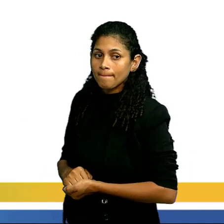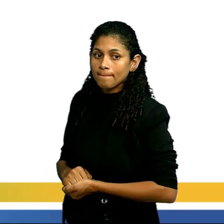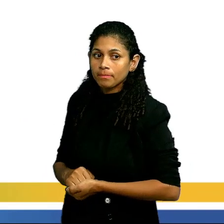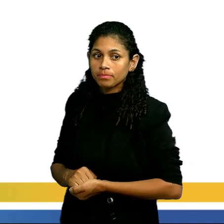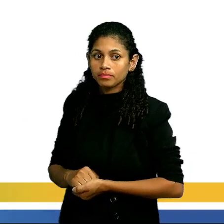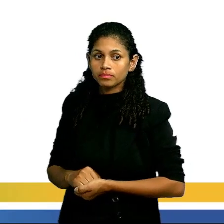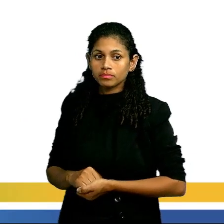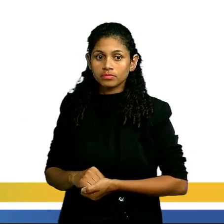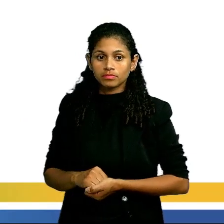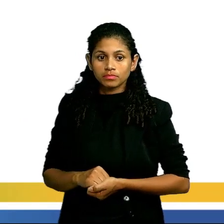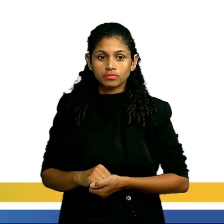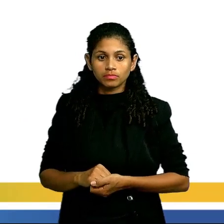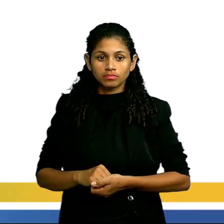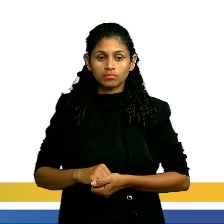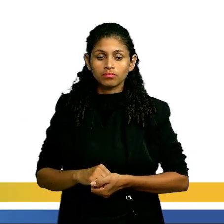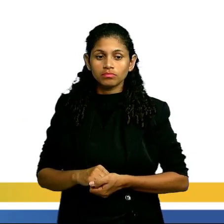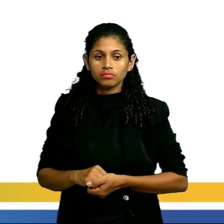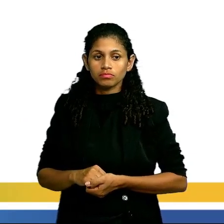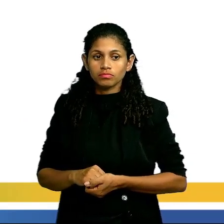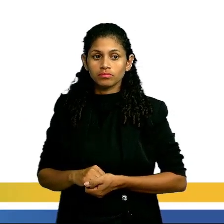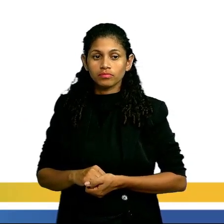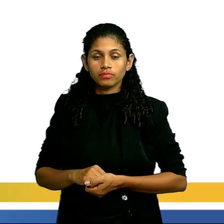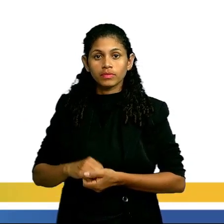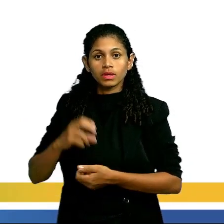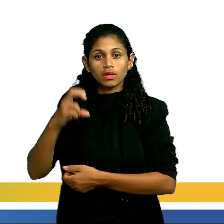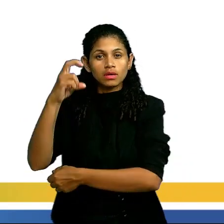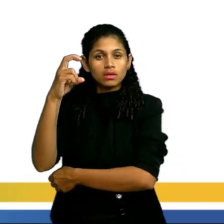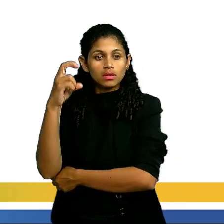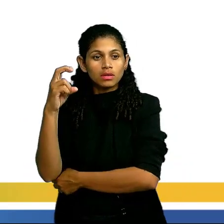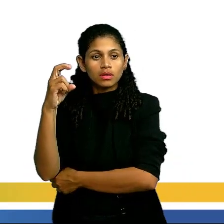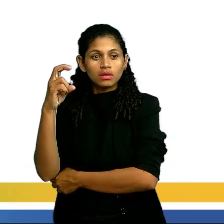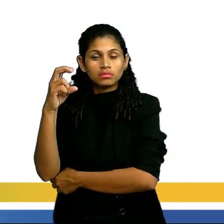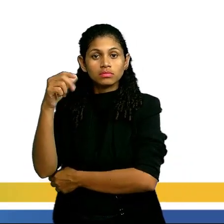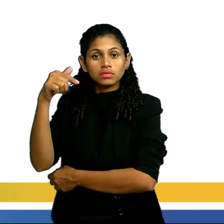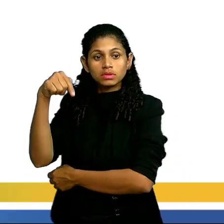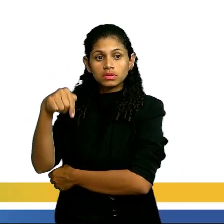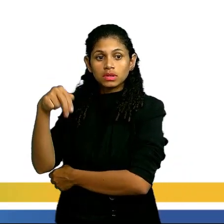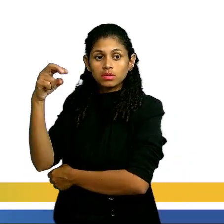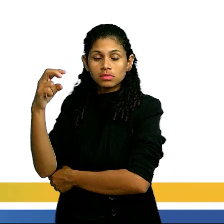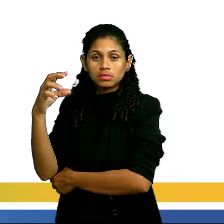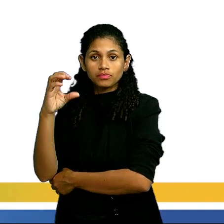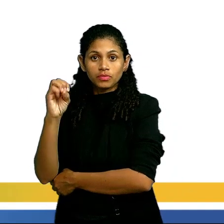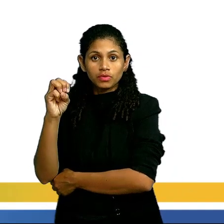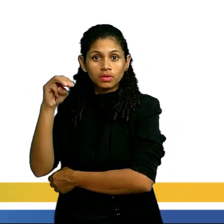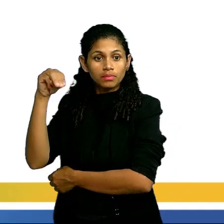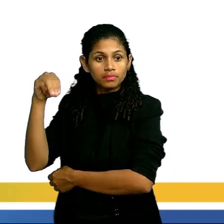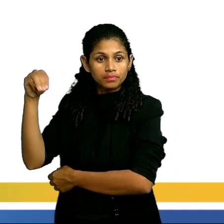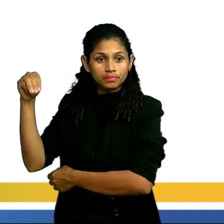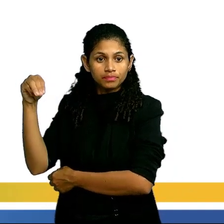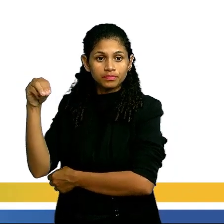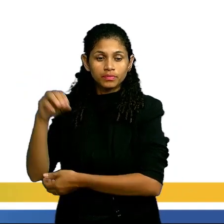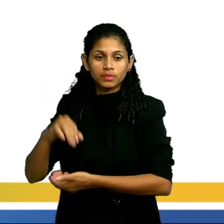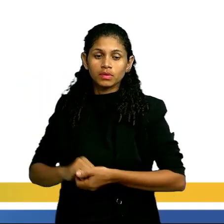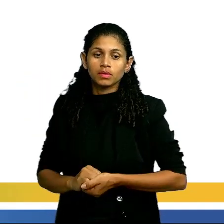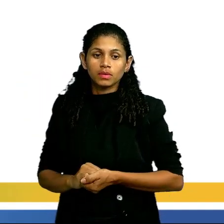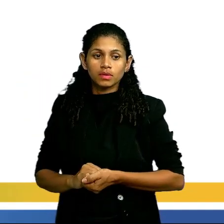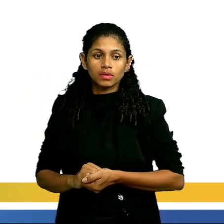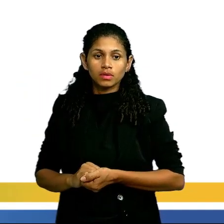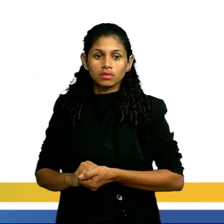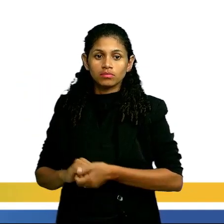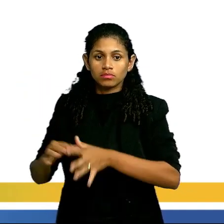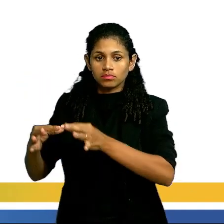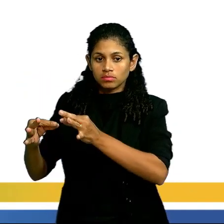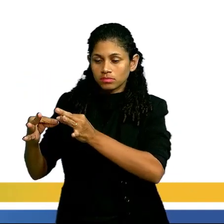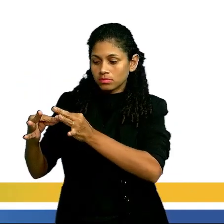lá atrás as medidas. 750 milímetros, tá? Comprimento dela aqui para